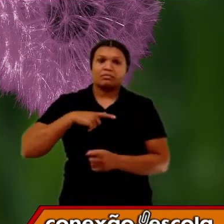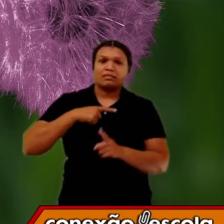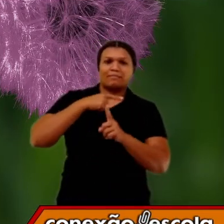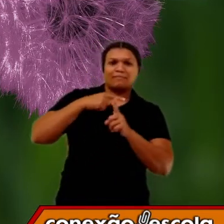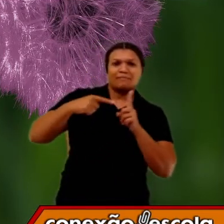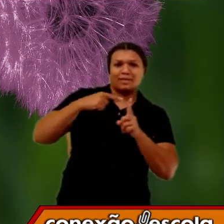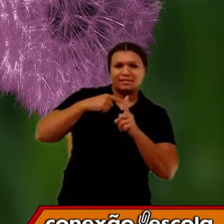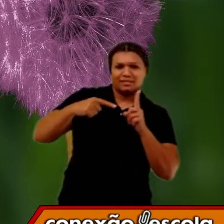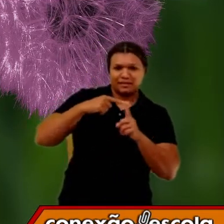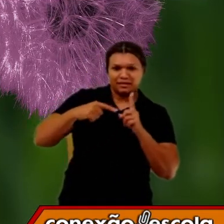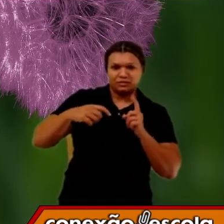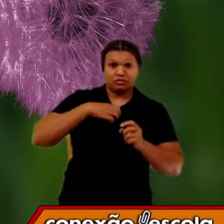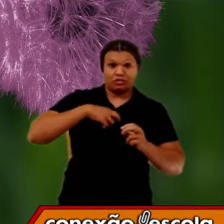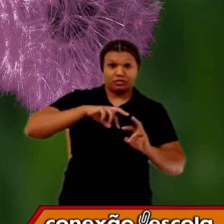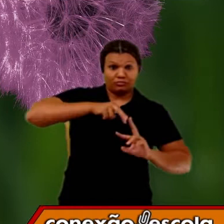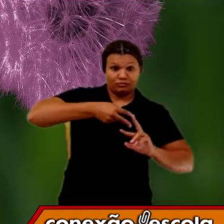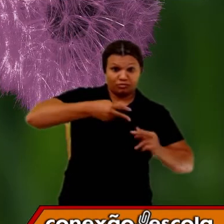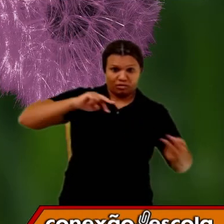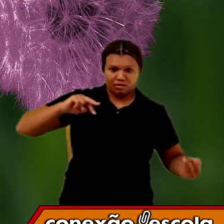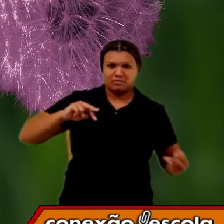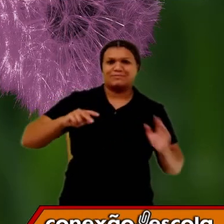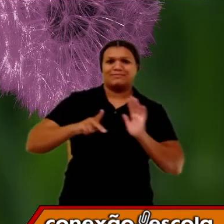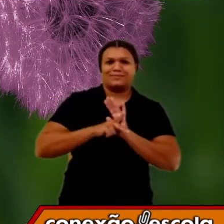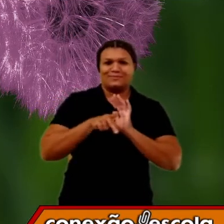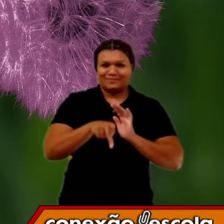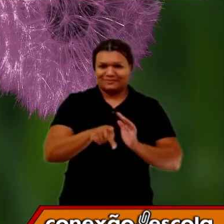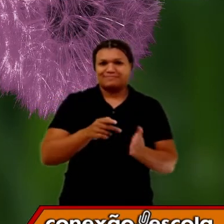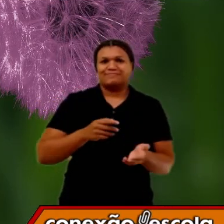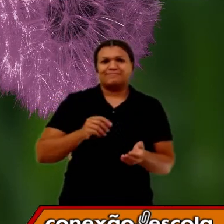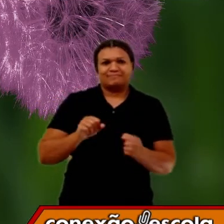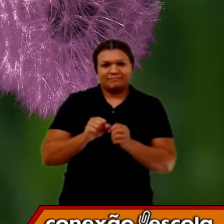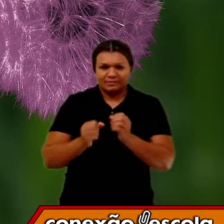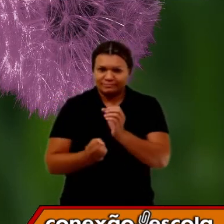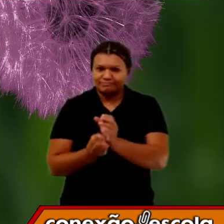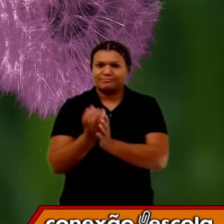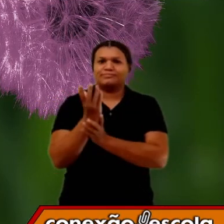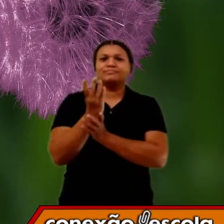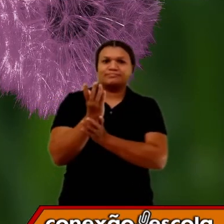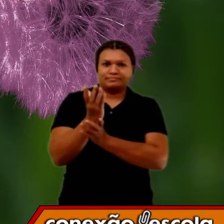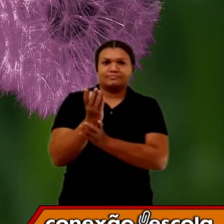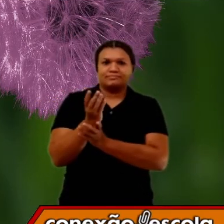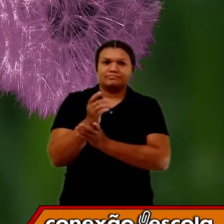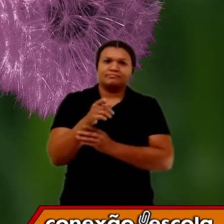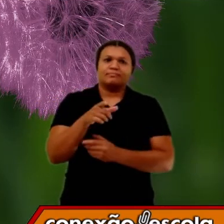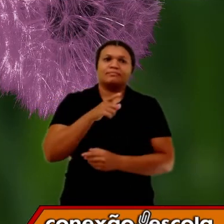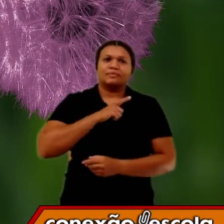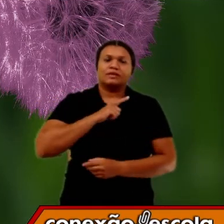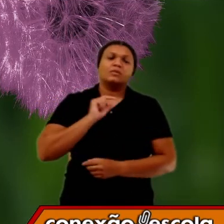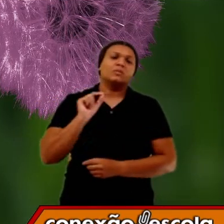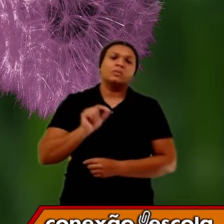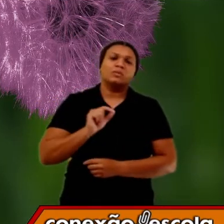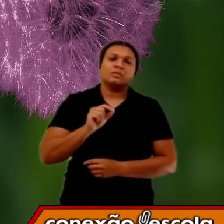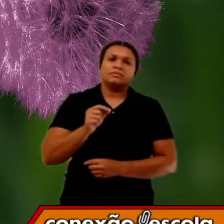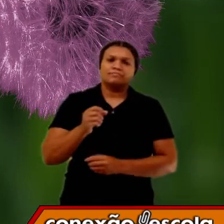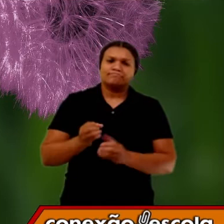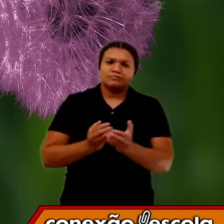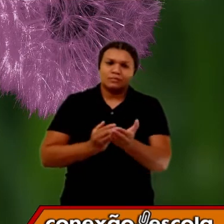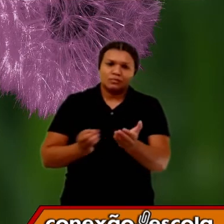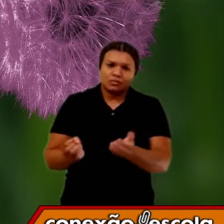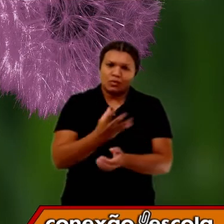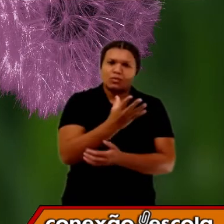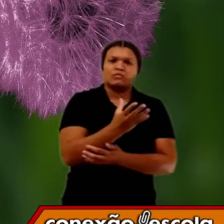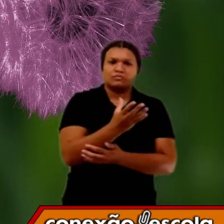que o gerou, fazendo com que tenha dê origem, a um novo indivíduo